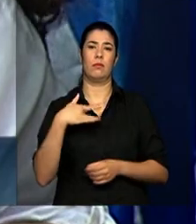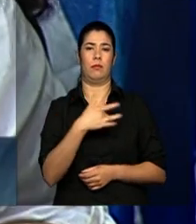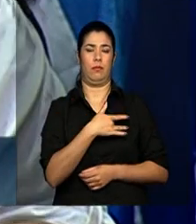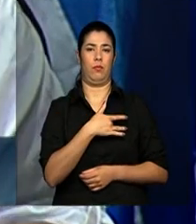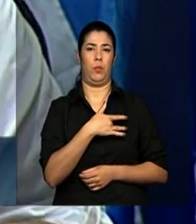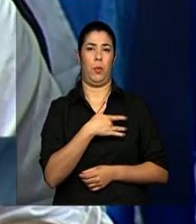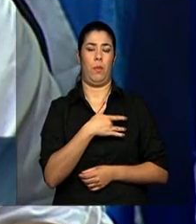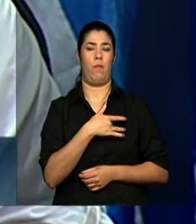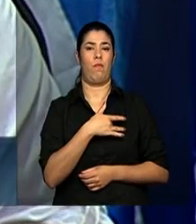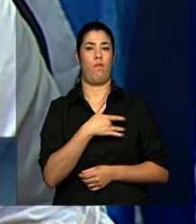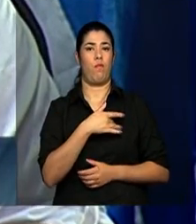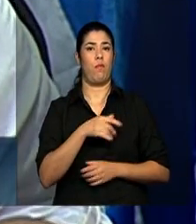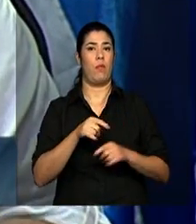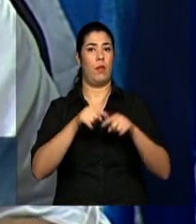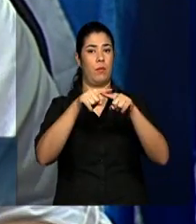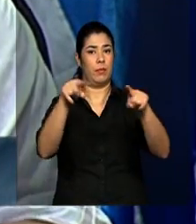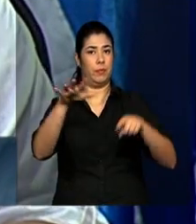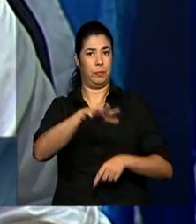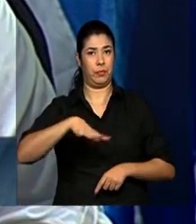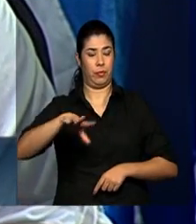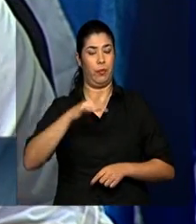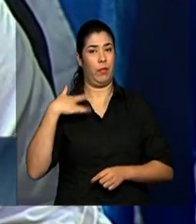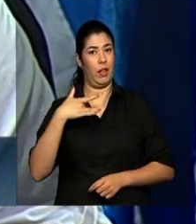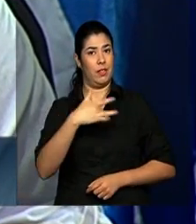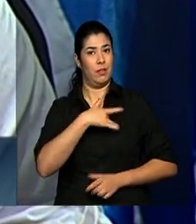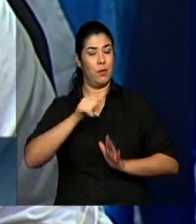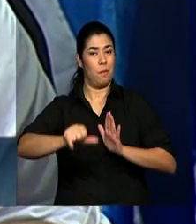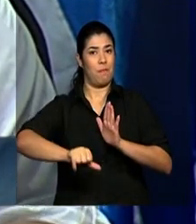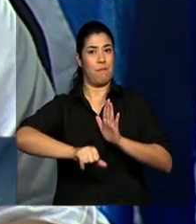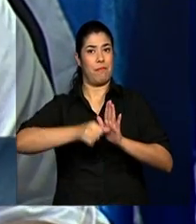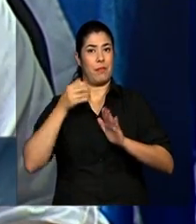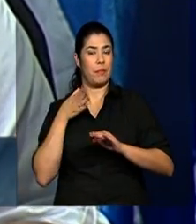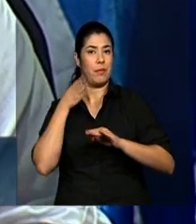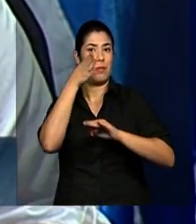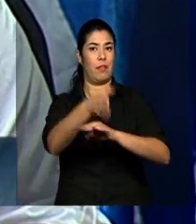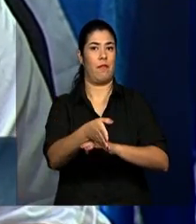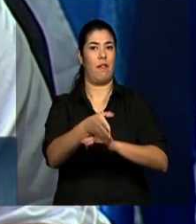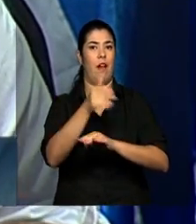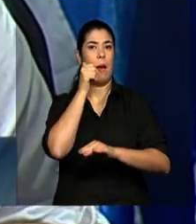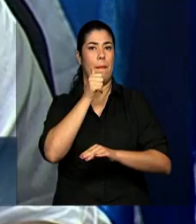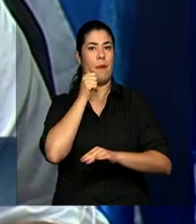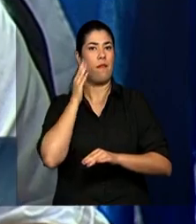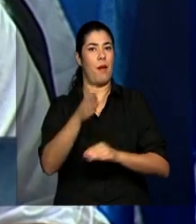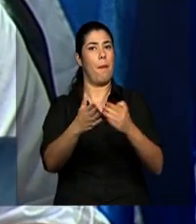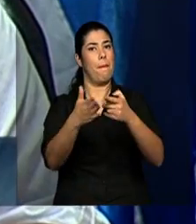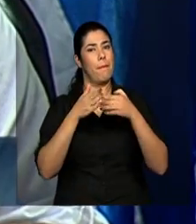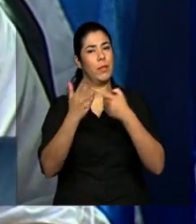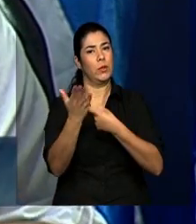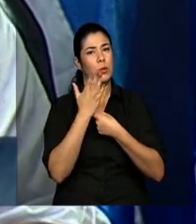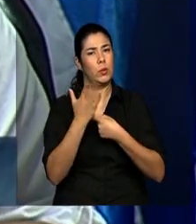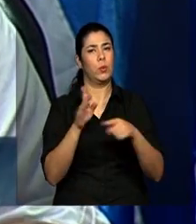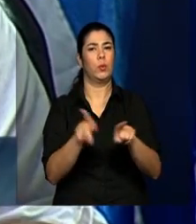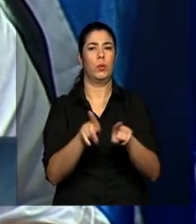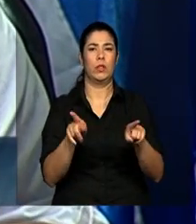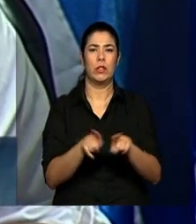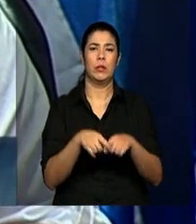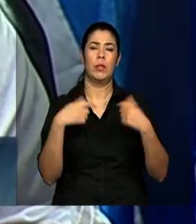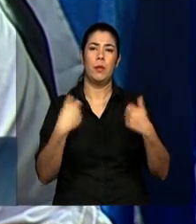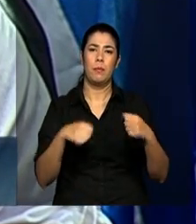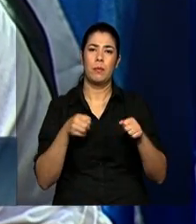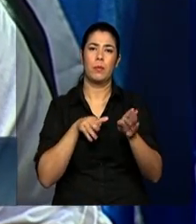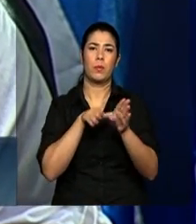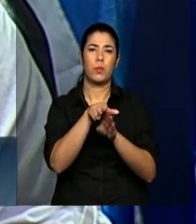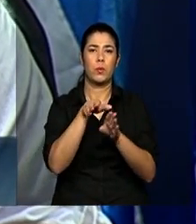lá que, primeiramente, essa vítima vai pedir socorro, é lá que, primeiramente, ela precisa ser orientada nos demais